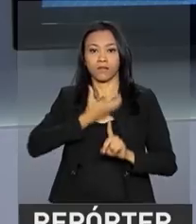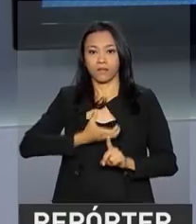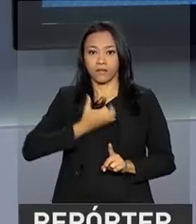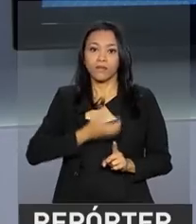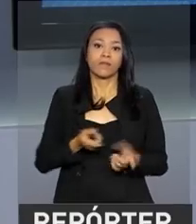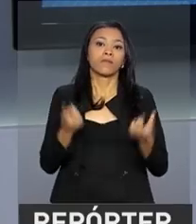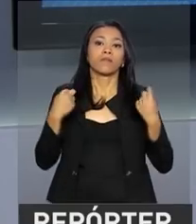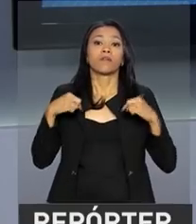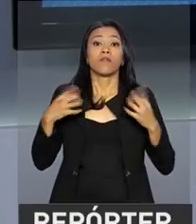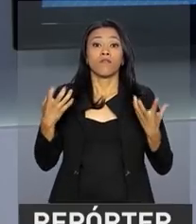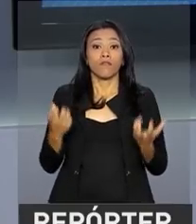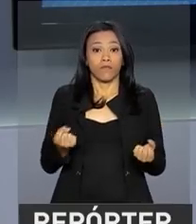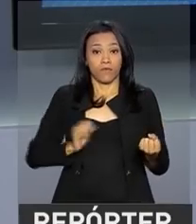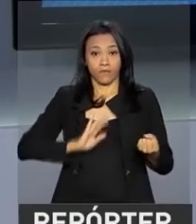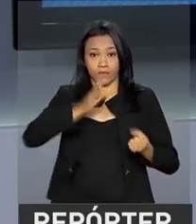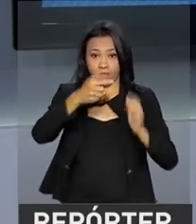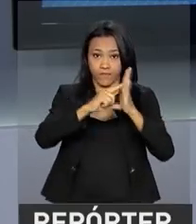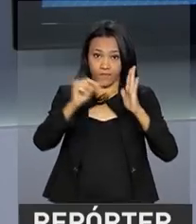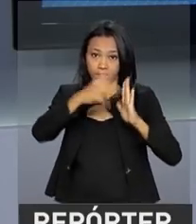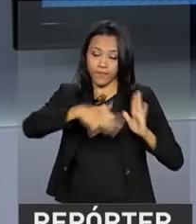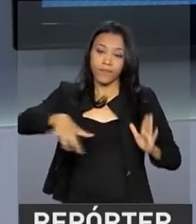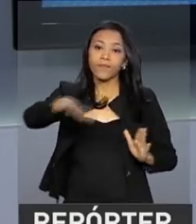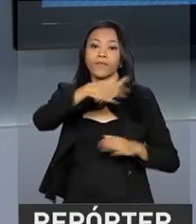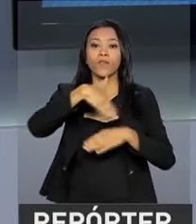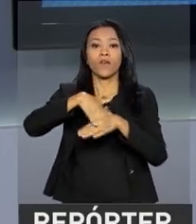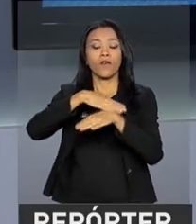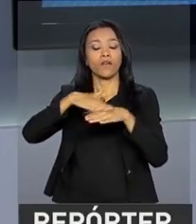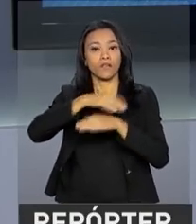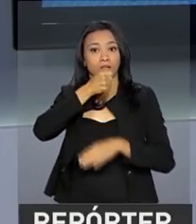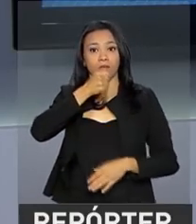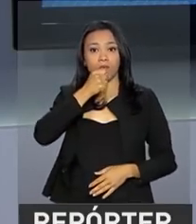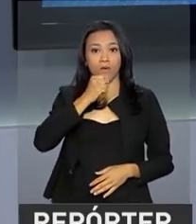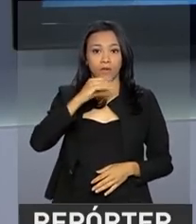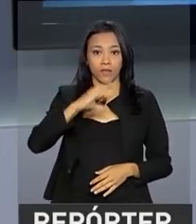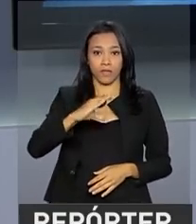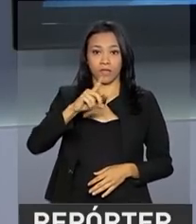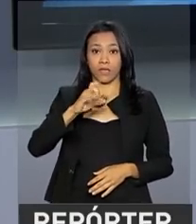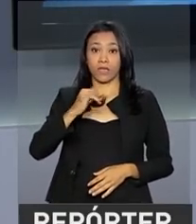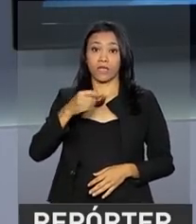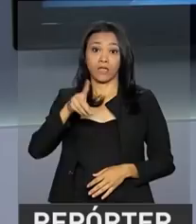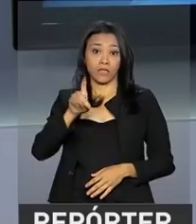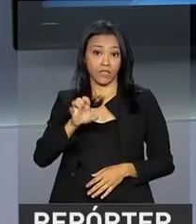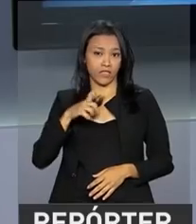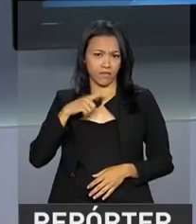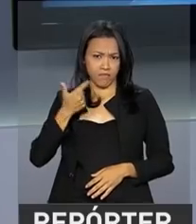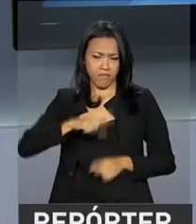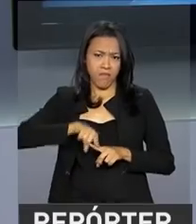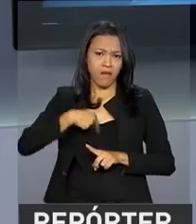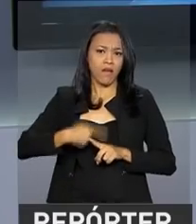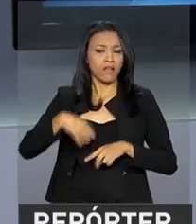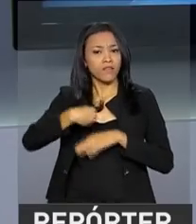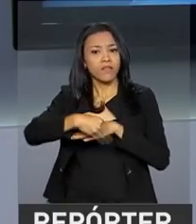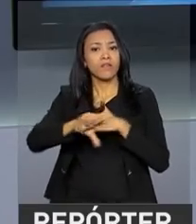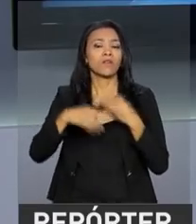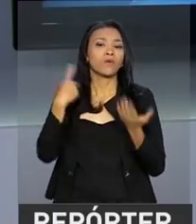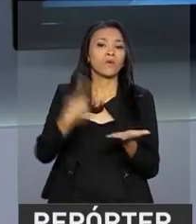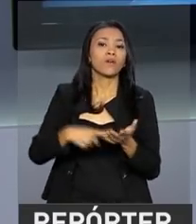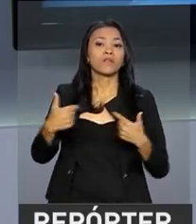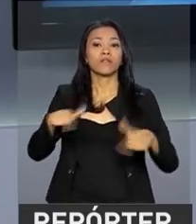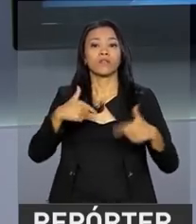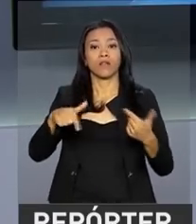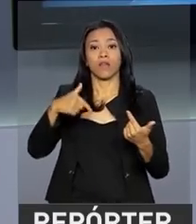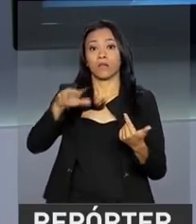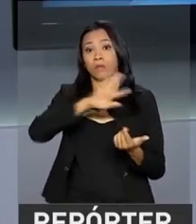dezembro e nós vamos até o palácio do planalto conversar com o repórter cleide lopes ela traz informações sobre a agenda do presidente michel